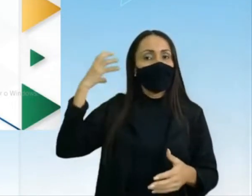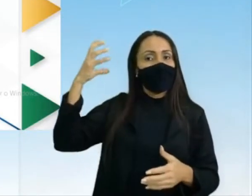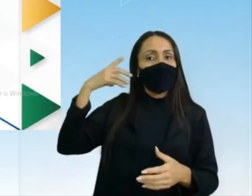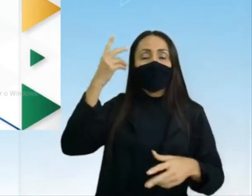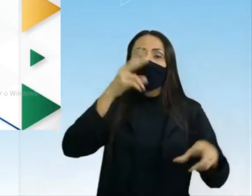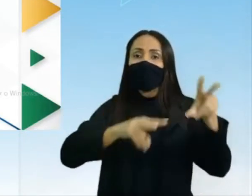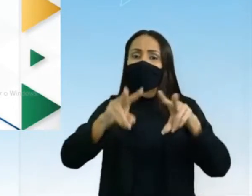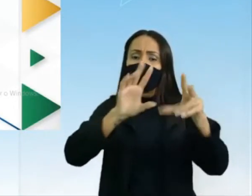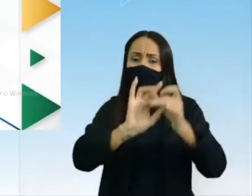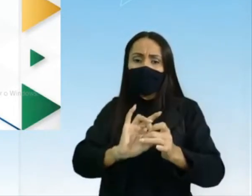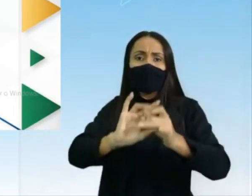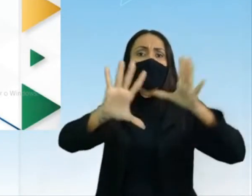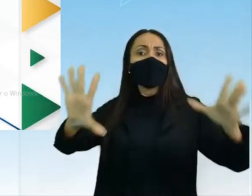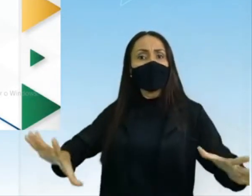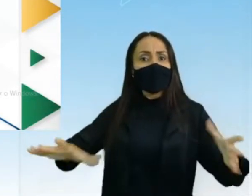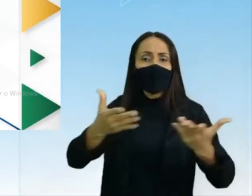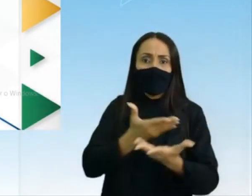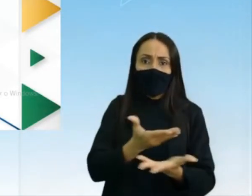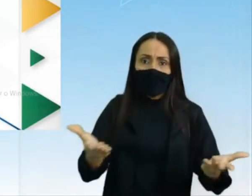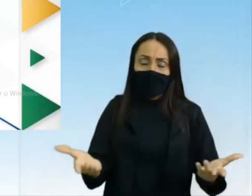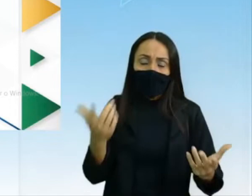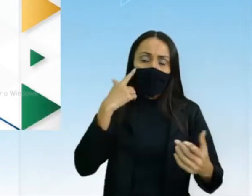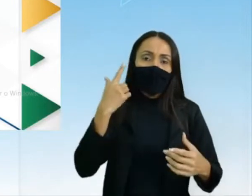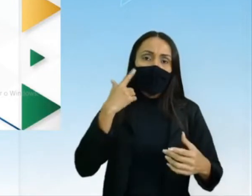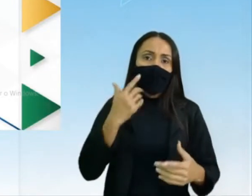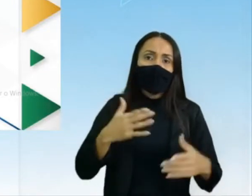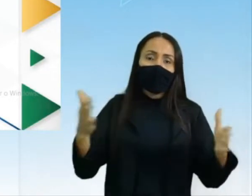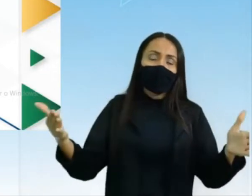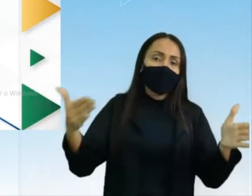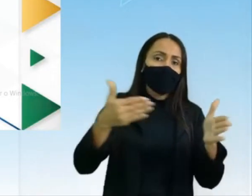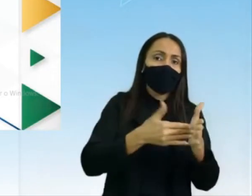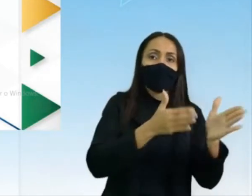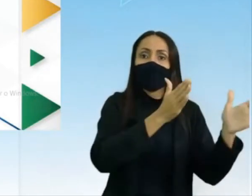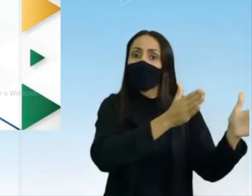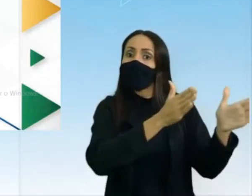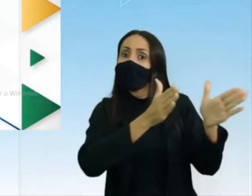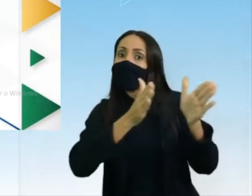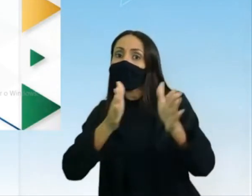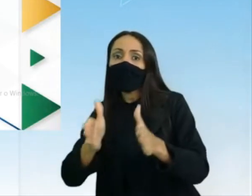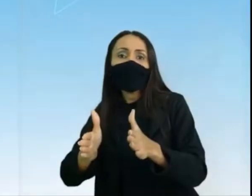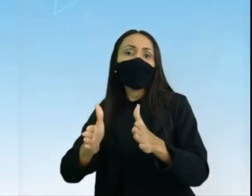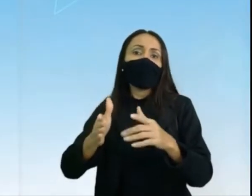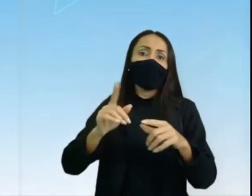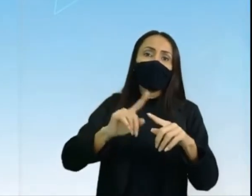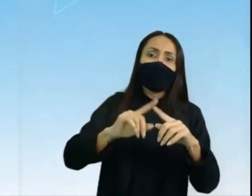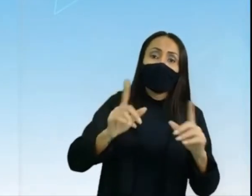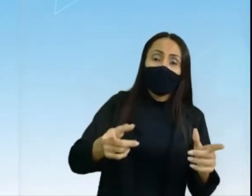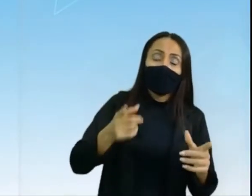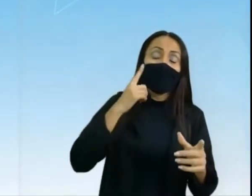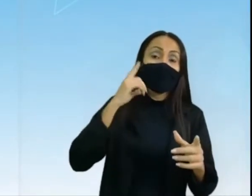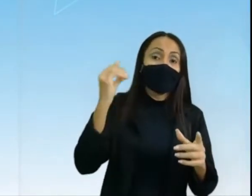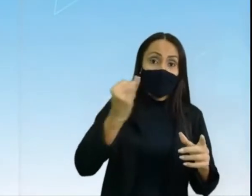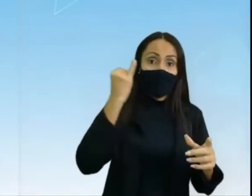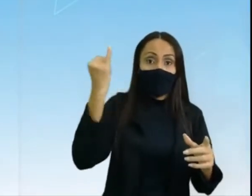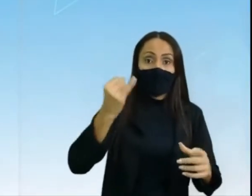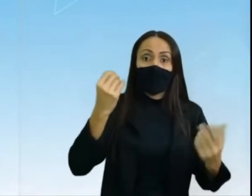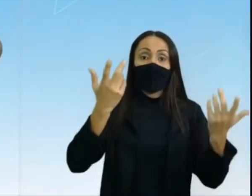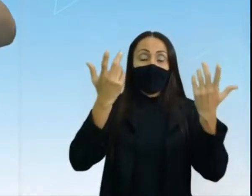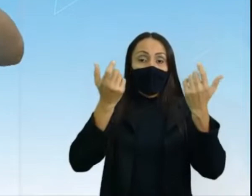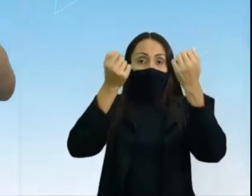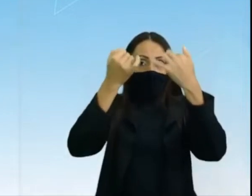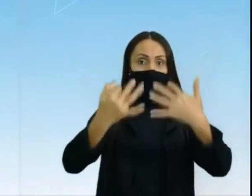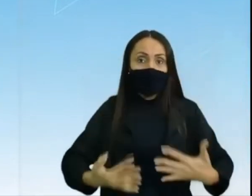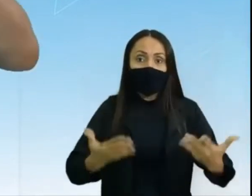audiovisuais disponíveis. Justamente nesse último ponto, é aquele o mais crítico que eu quero dizer a vocês,